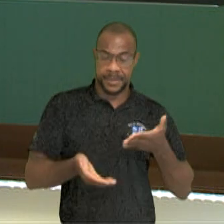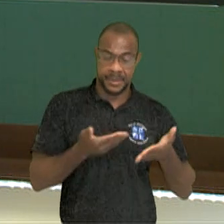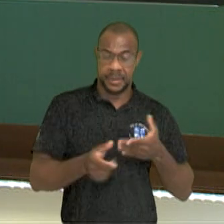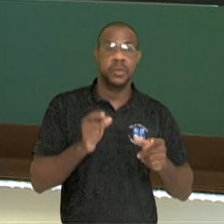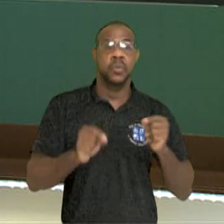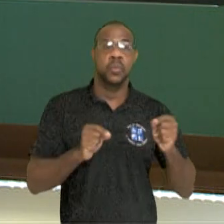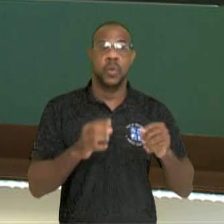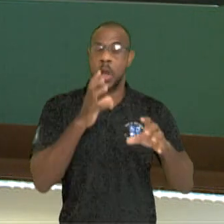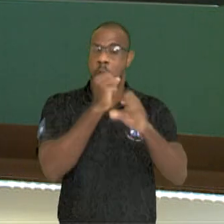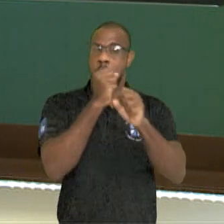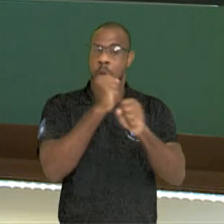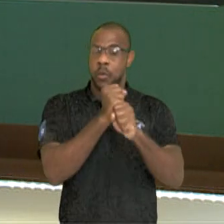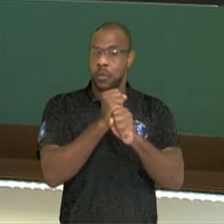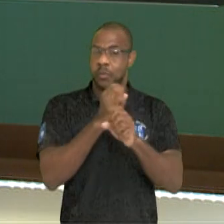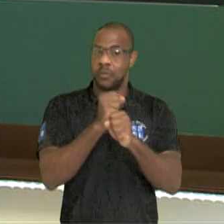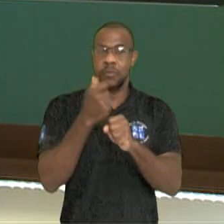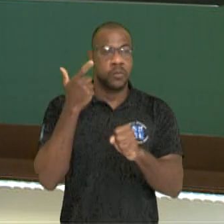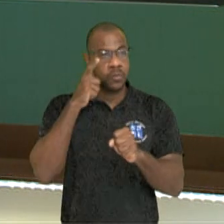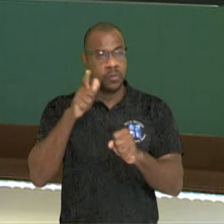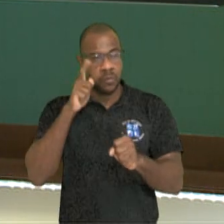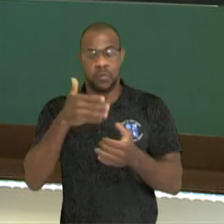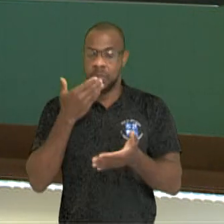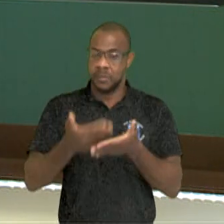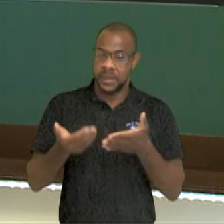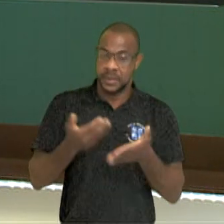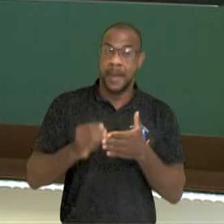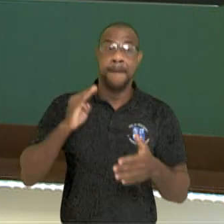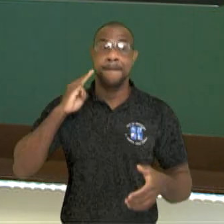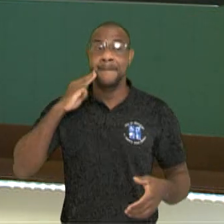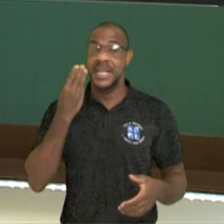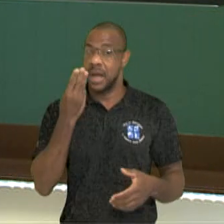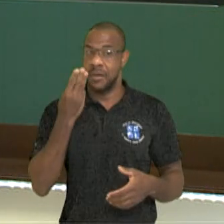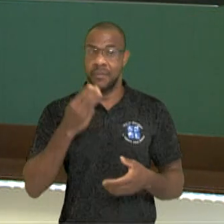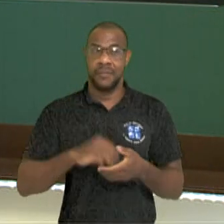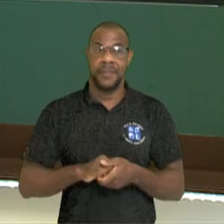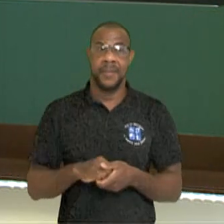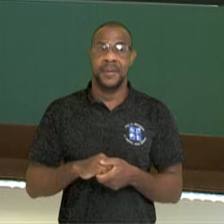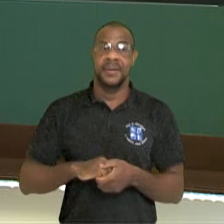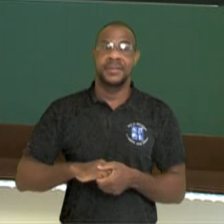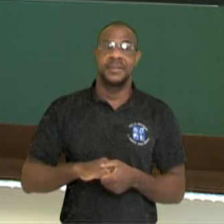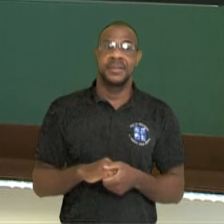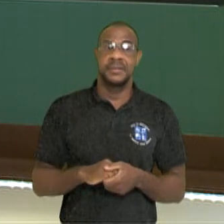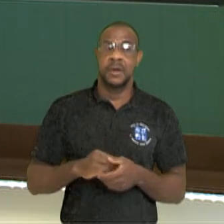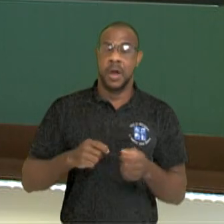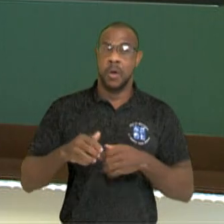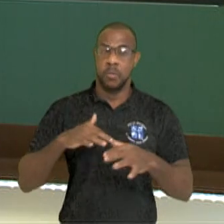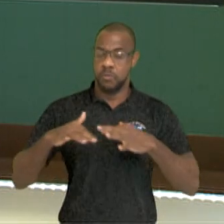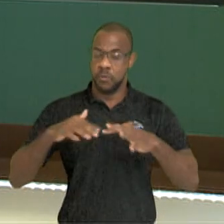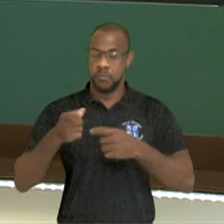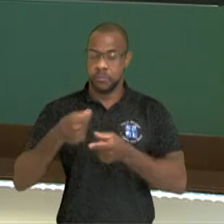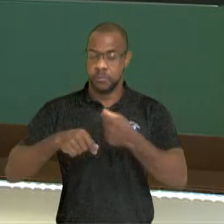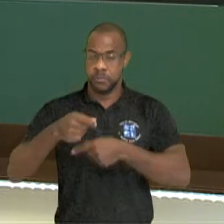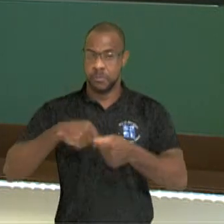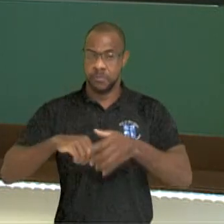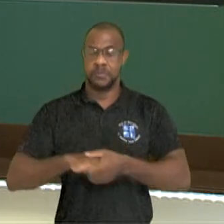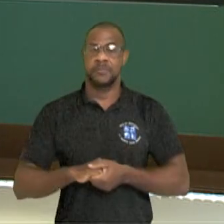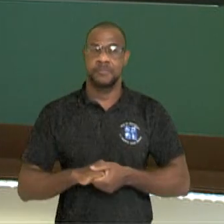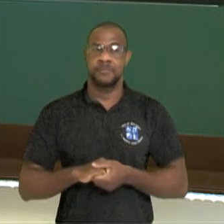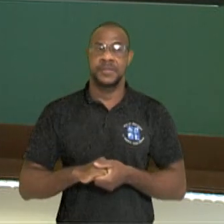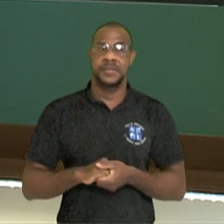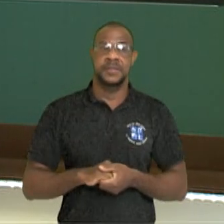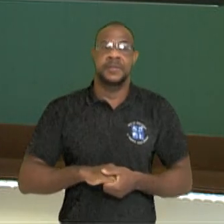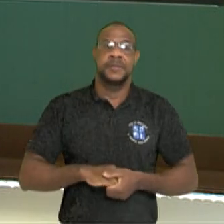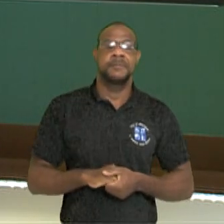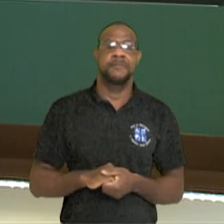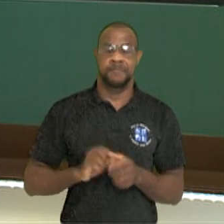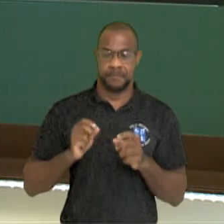e lucros, né? Em milhões de reais. Então, isso aqui é um movimento financeiro do primeiro semestre de 2020